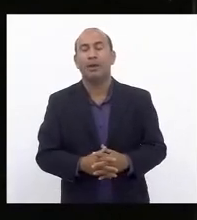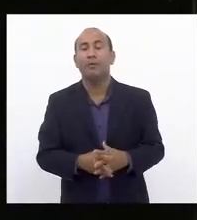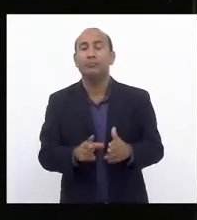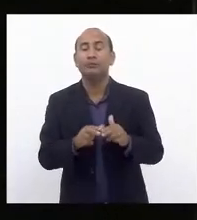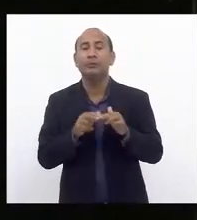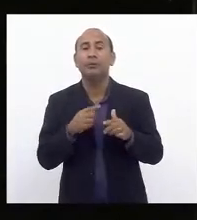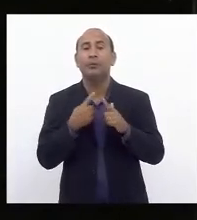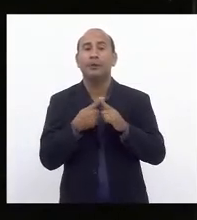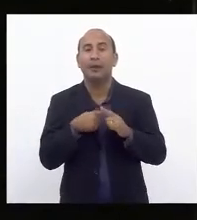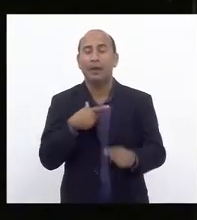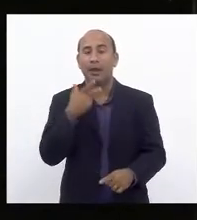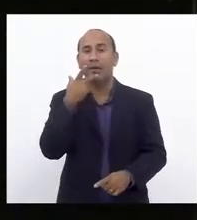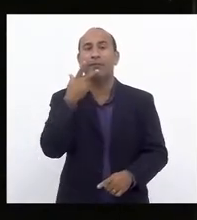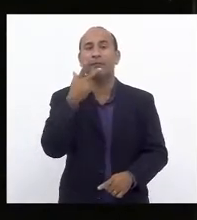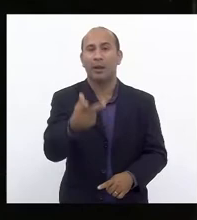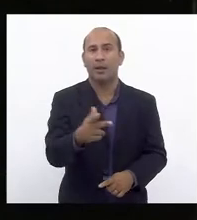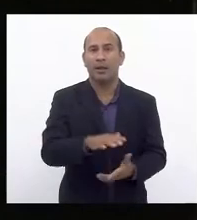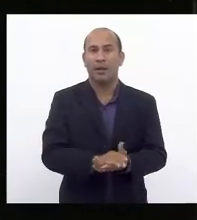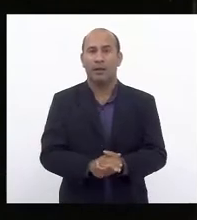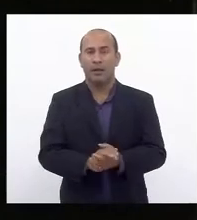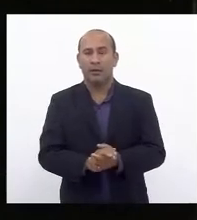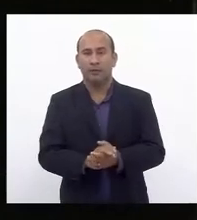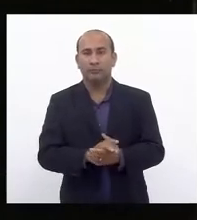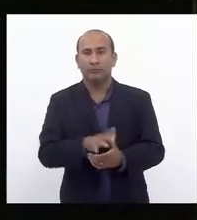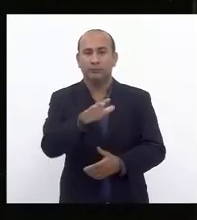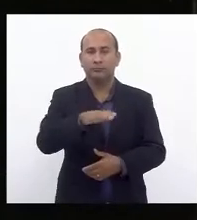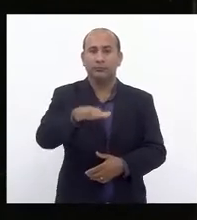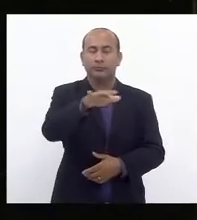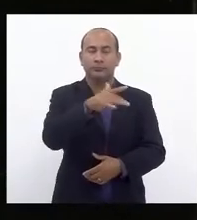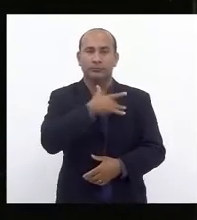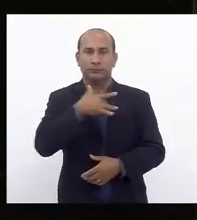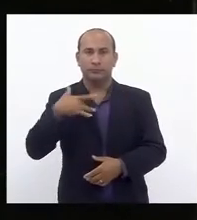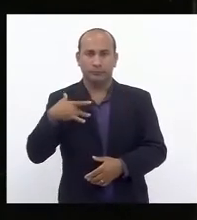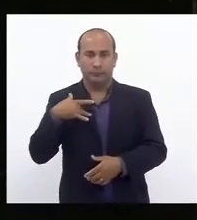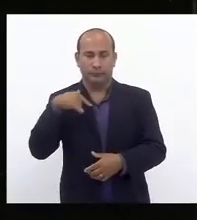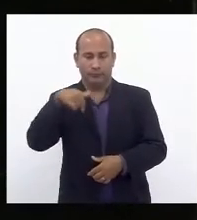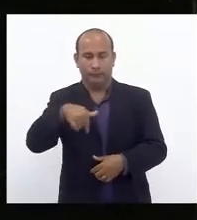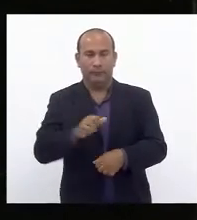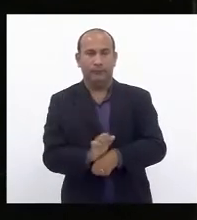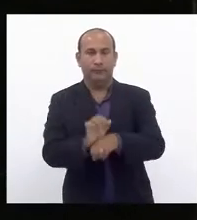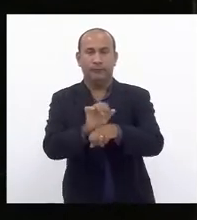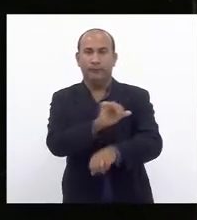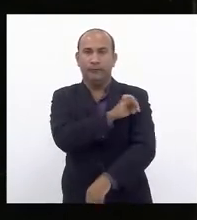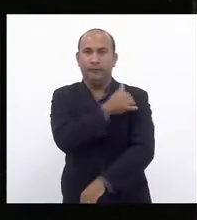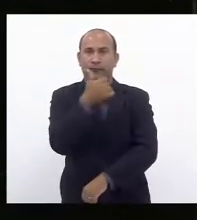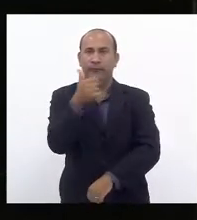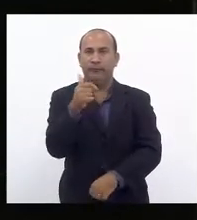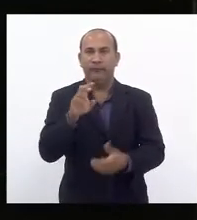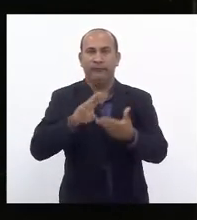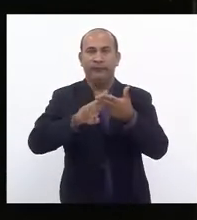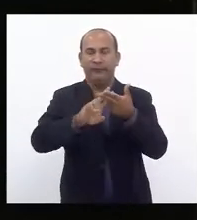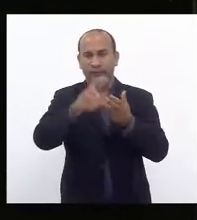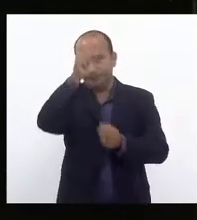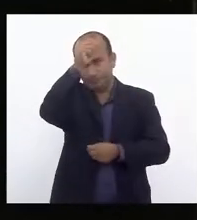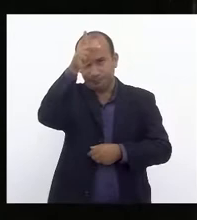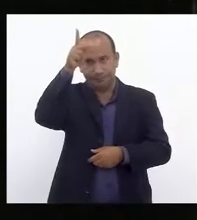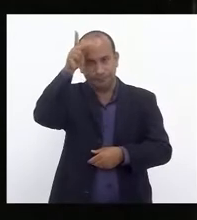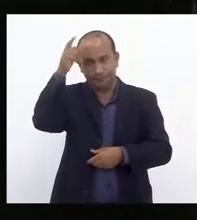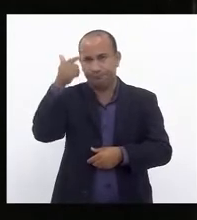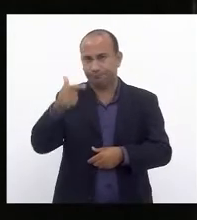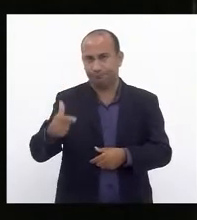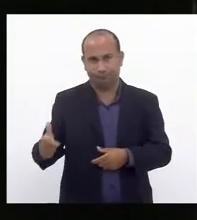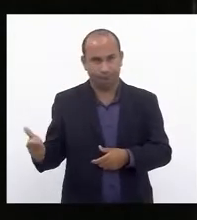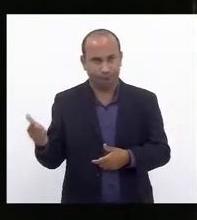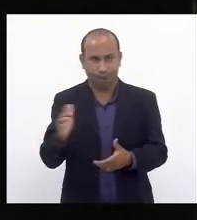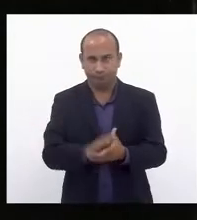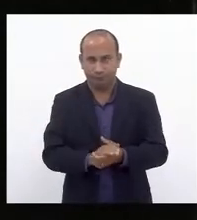isso? Porque dentro dessa área da saúde do Estado do Rio de Janeiro, nós não temos mais um SUS público, né?